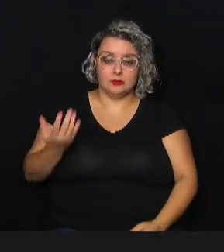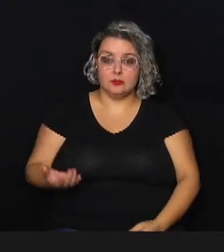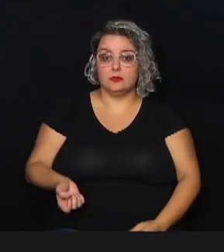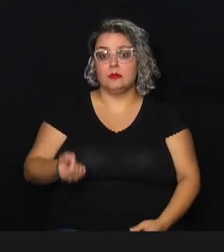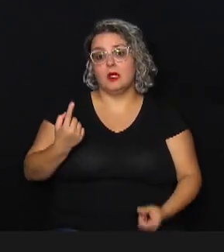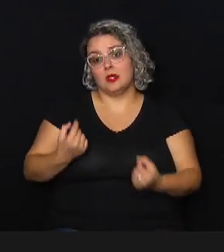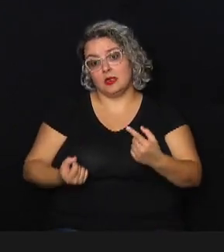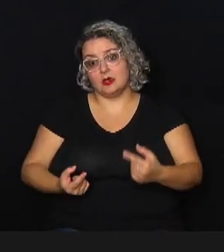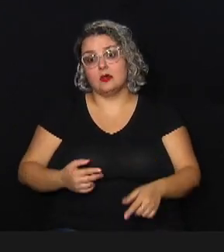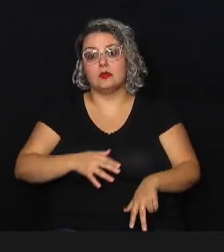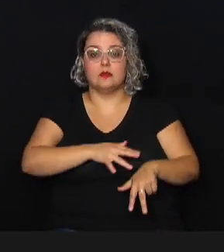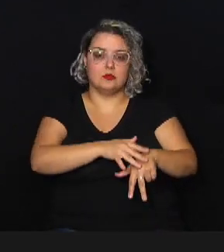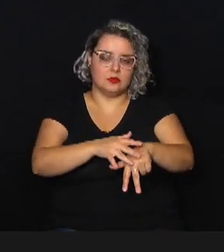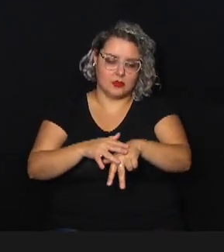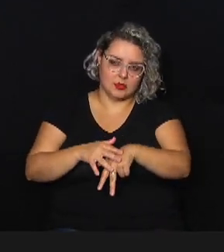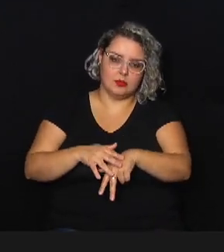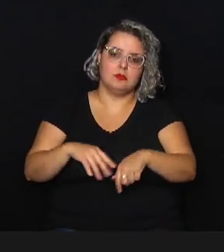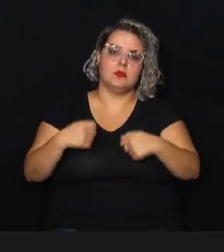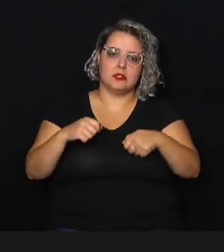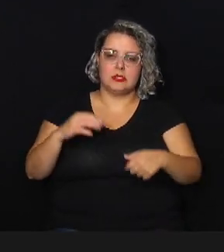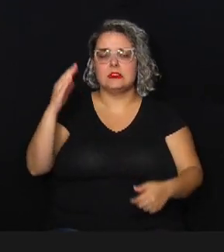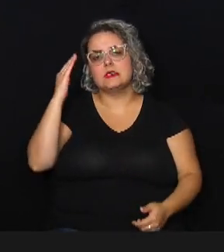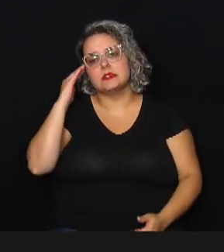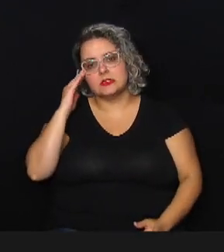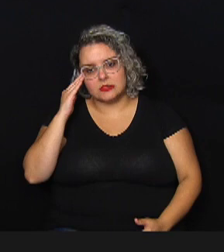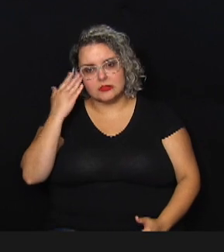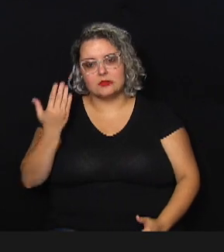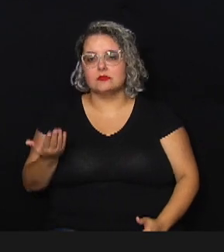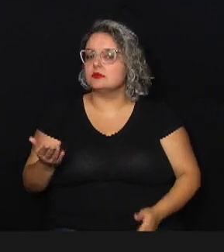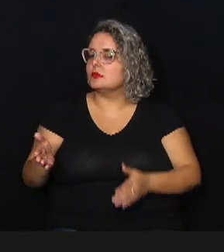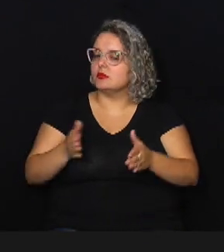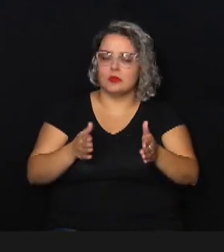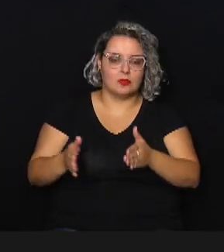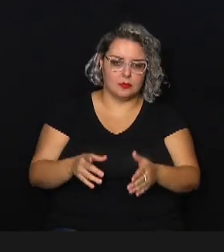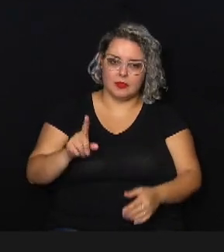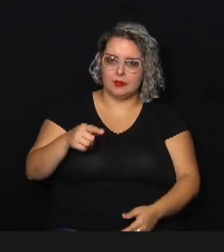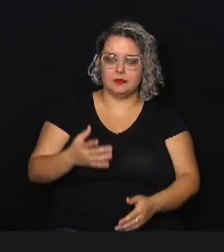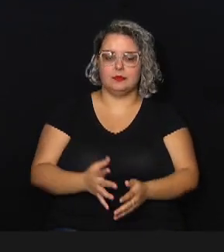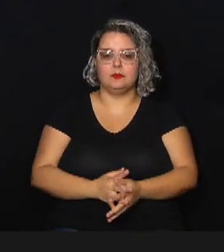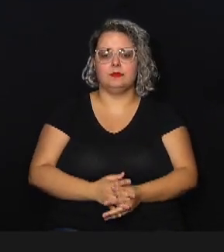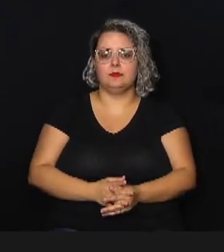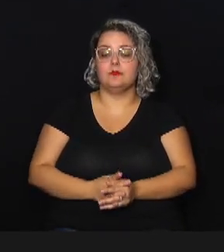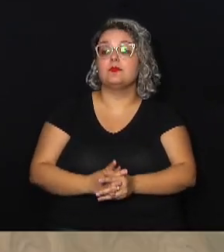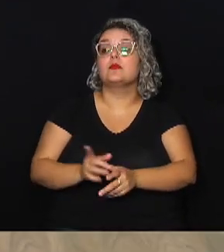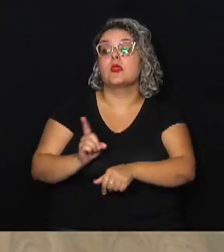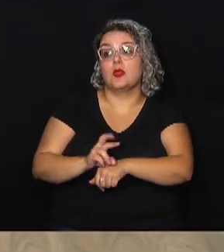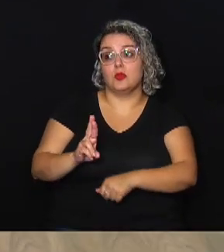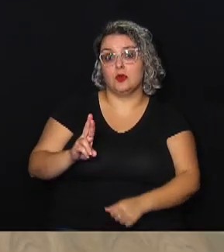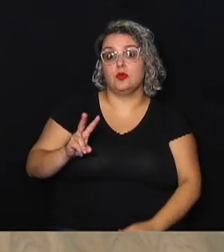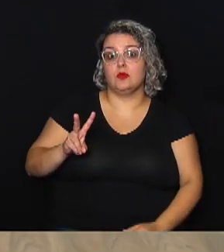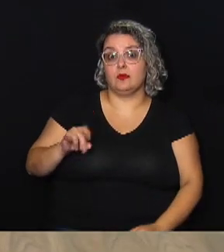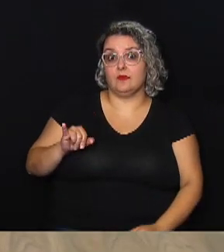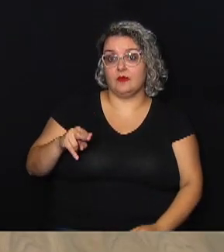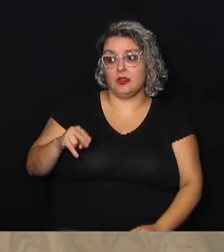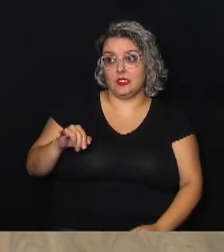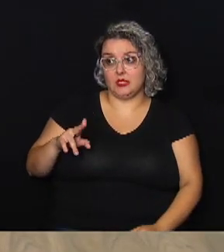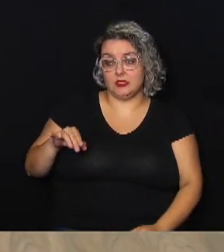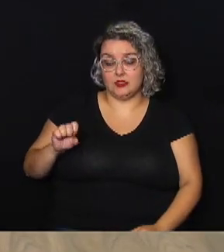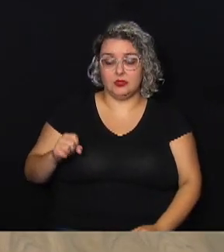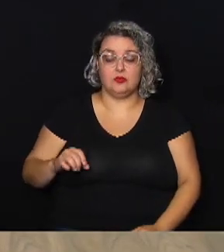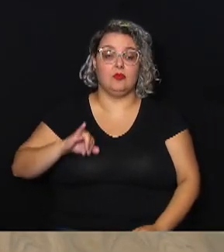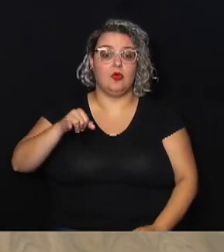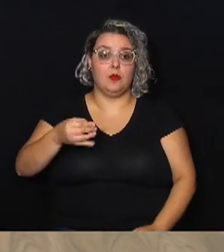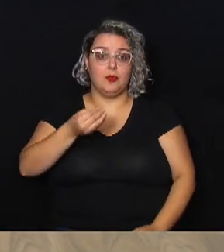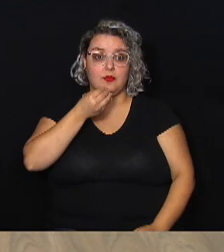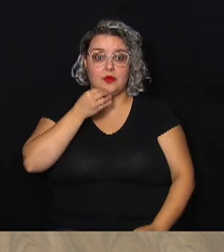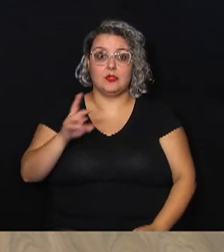pacientes, mas eles têm que entender que não é um momento para isso. Doutor Vinícius, eu vou pegar o gancho aí da sua resposta,